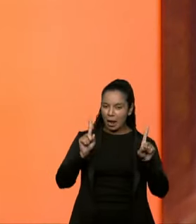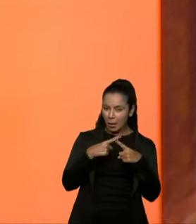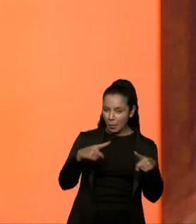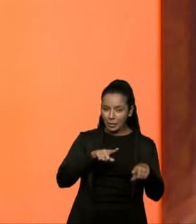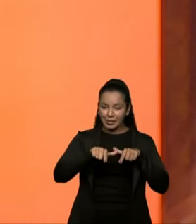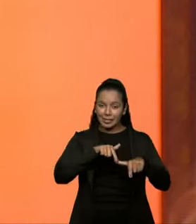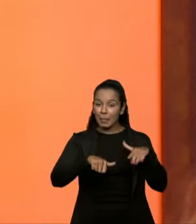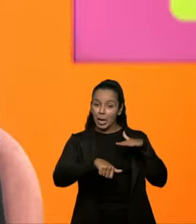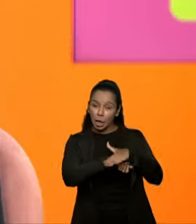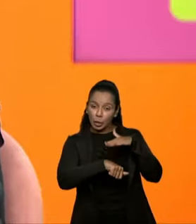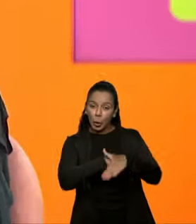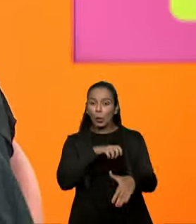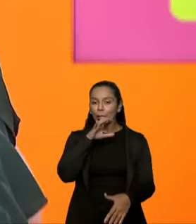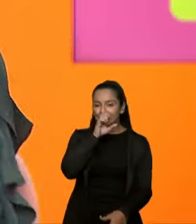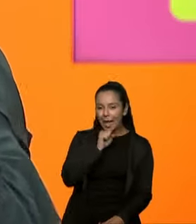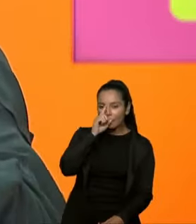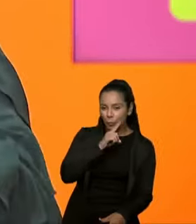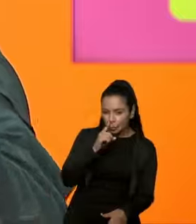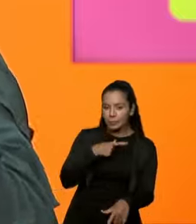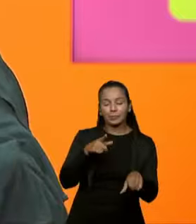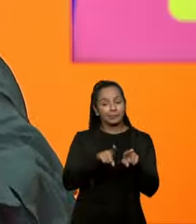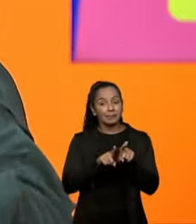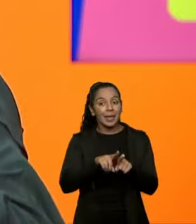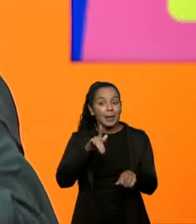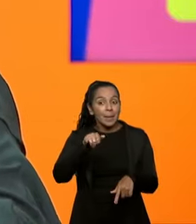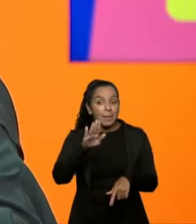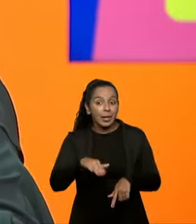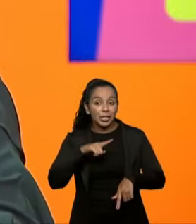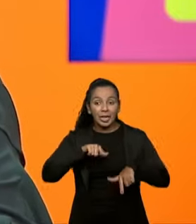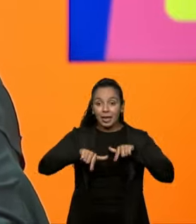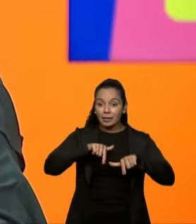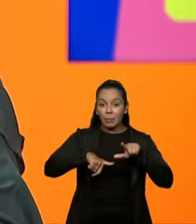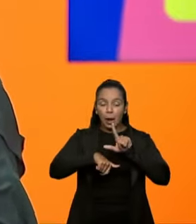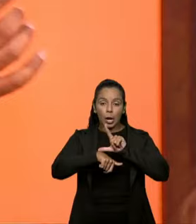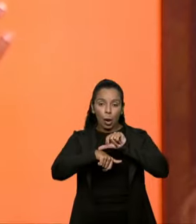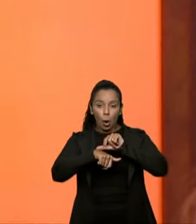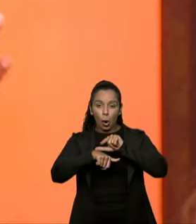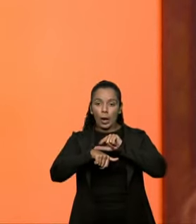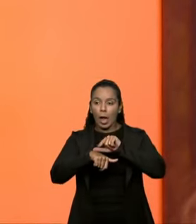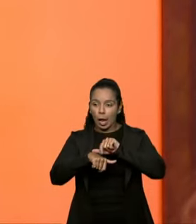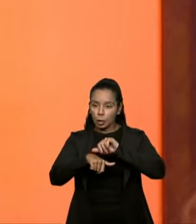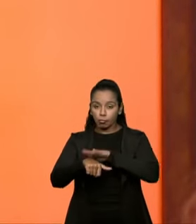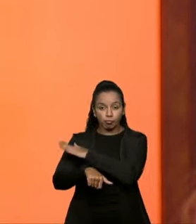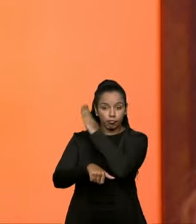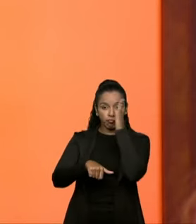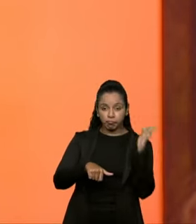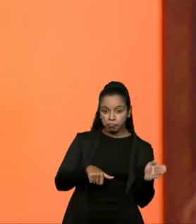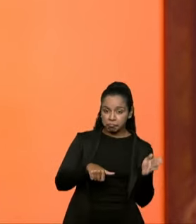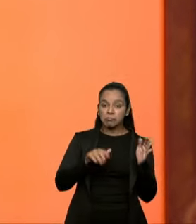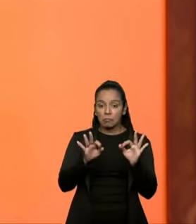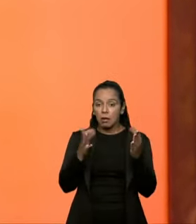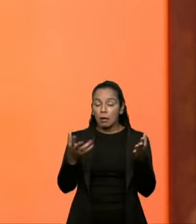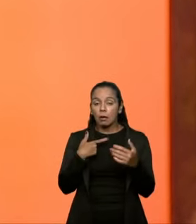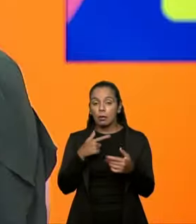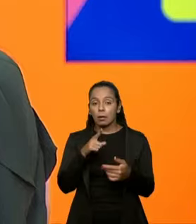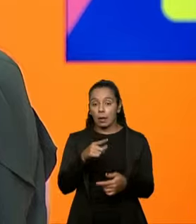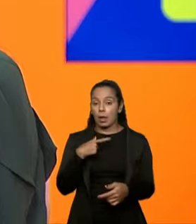finais de semana principalmente. Sim, a tua mas quem também, tem né? o horário comercial... A minha ida para tomar o